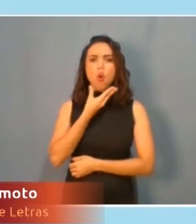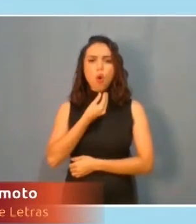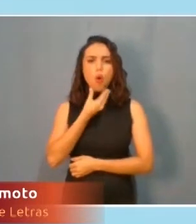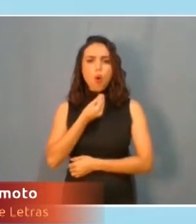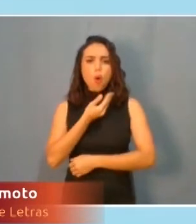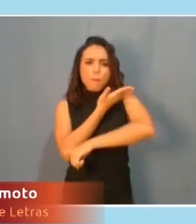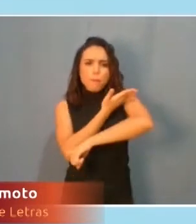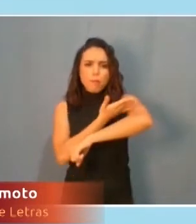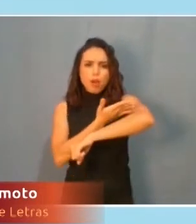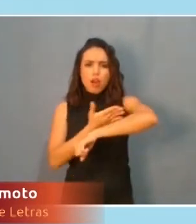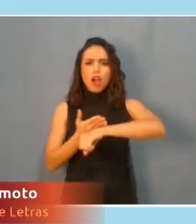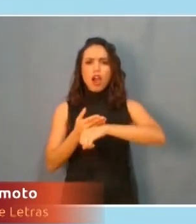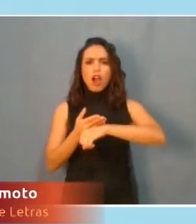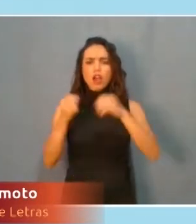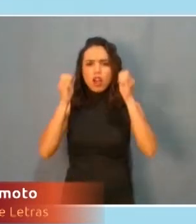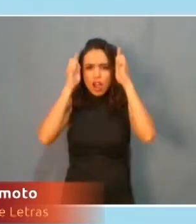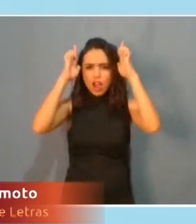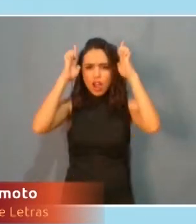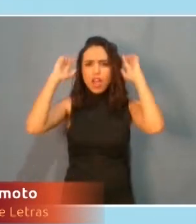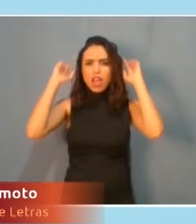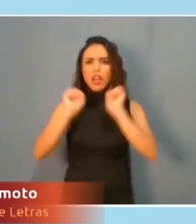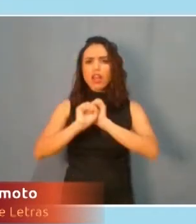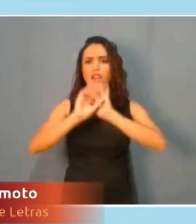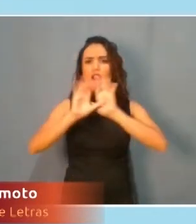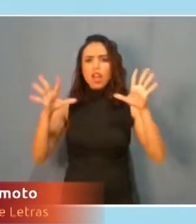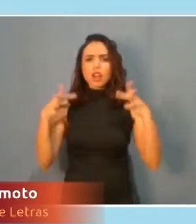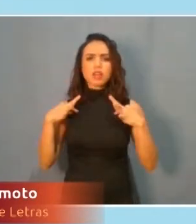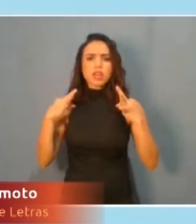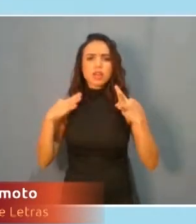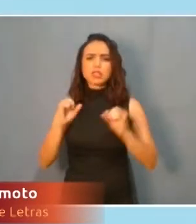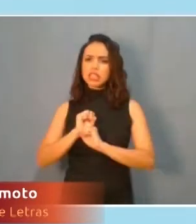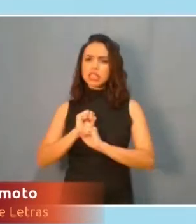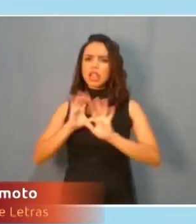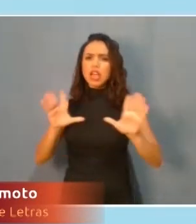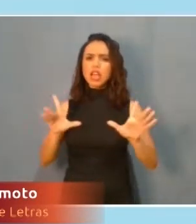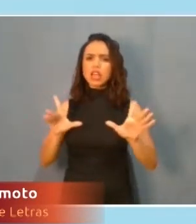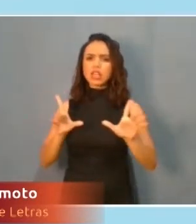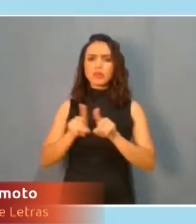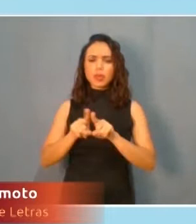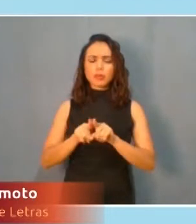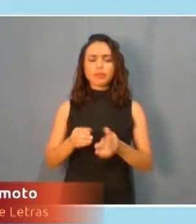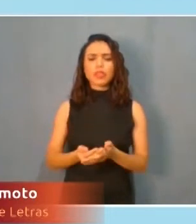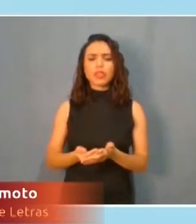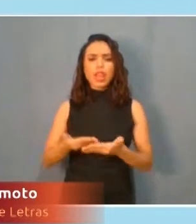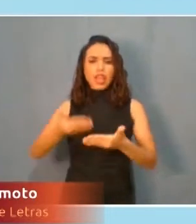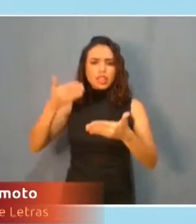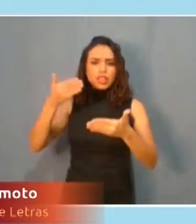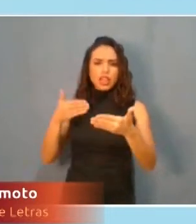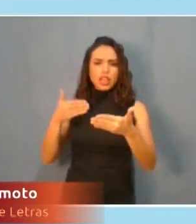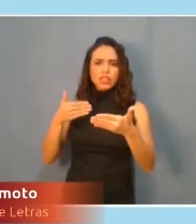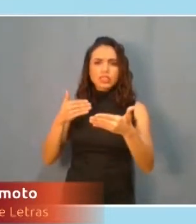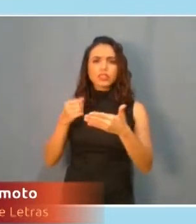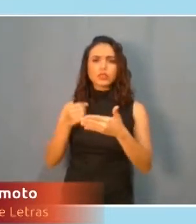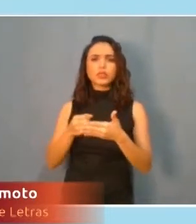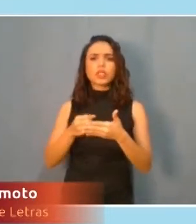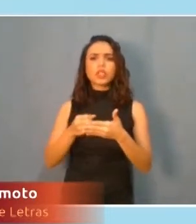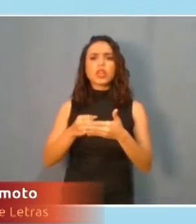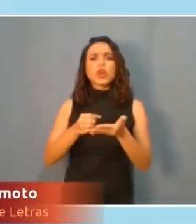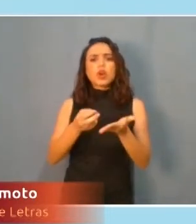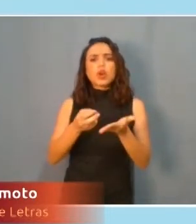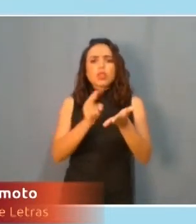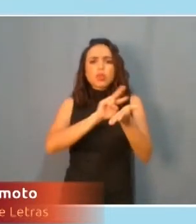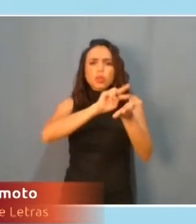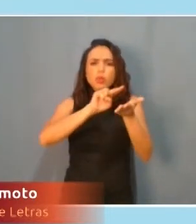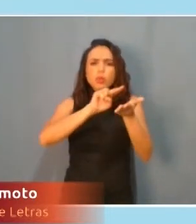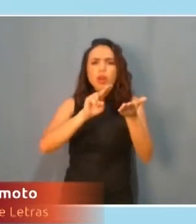branco, cabelo claro, uma camisa clara, e atrás de mim um monte de objetos